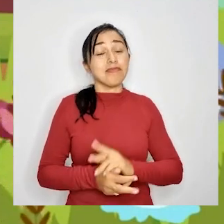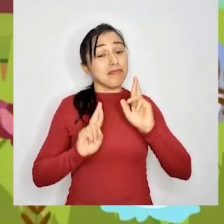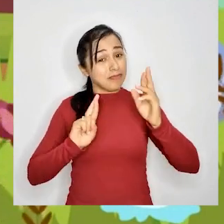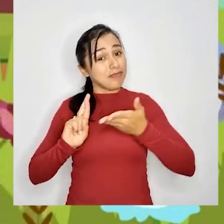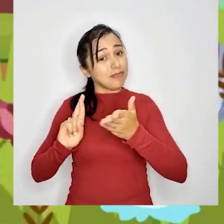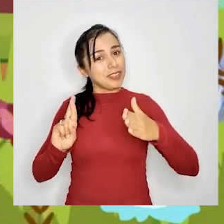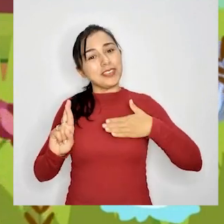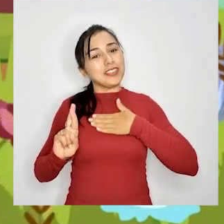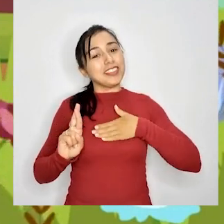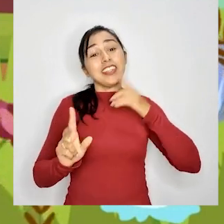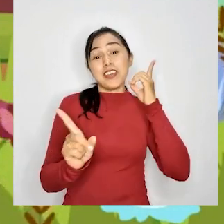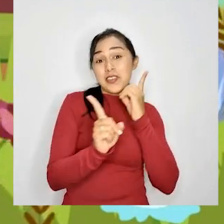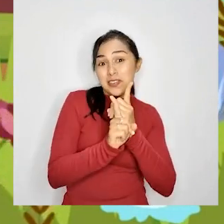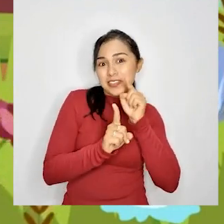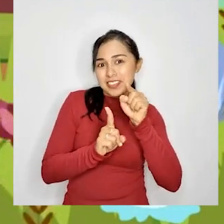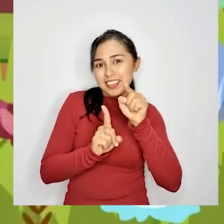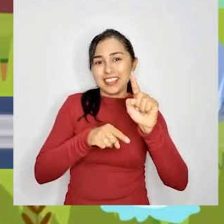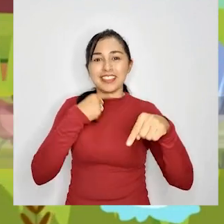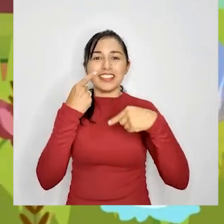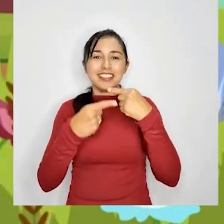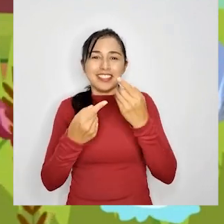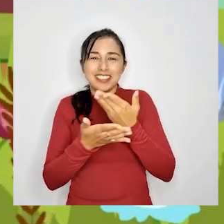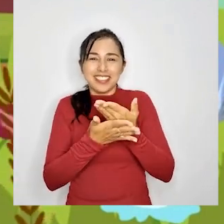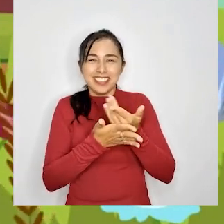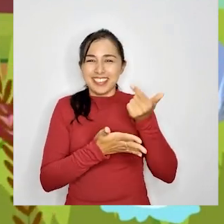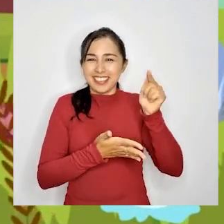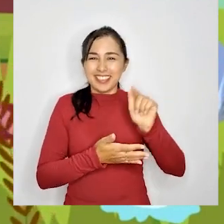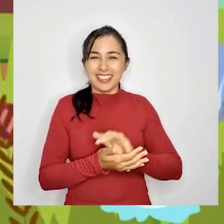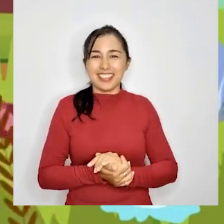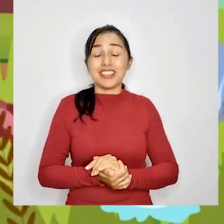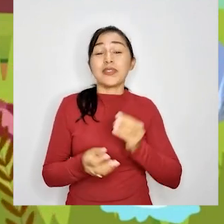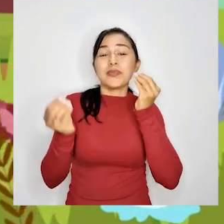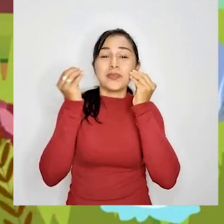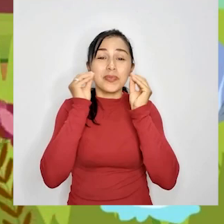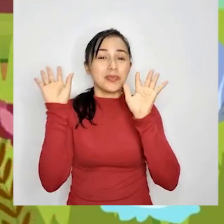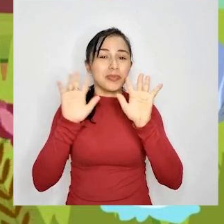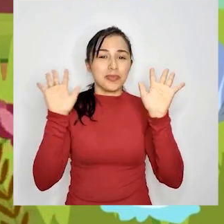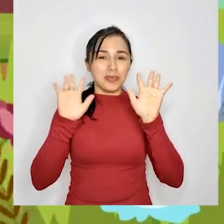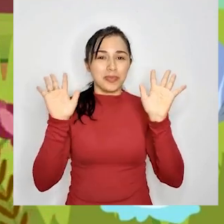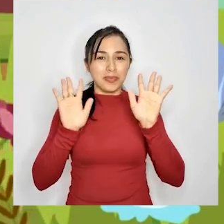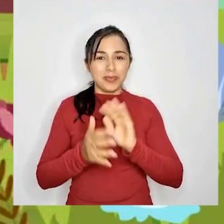gostado e nós nos encontramos aqui na próxima aula. Um beijo, tchau, tchau!